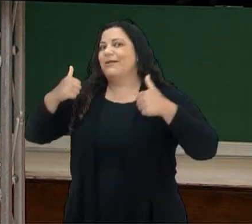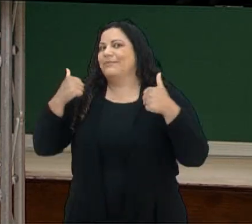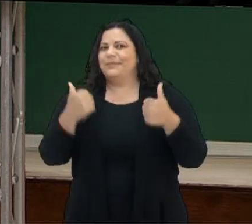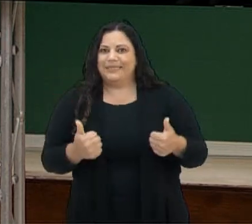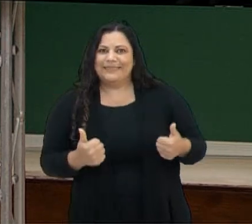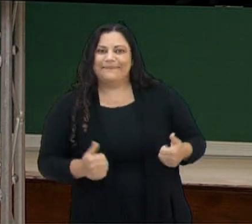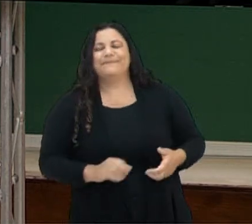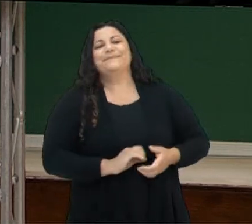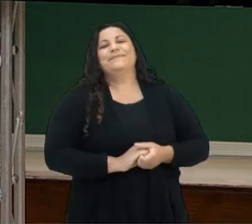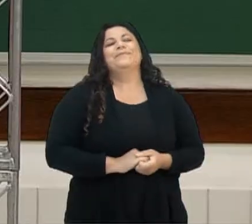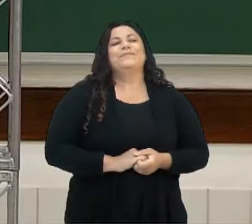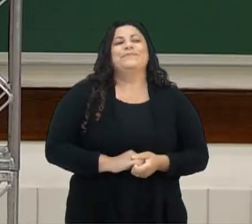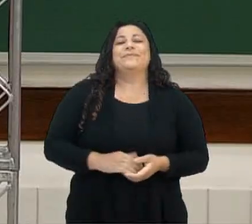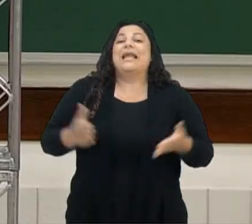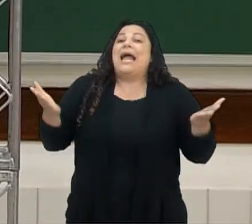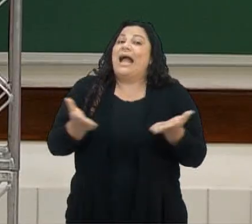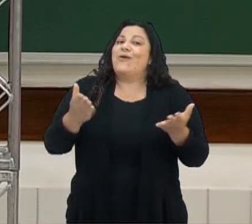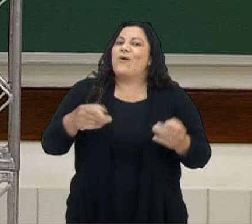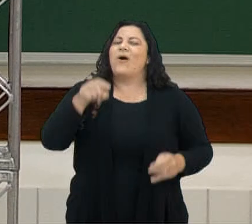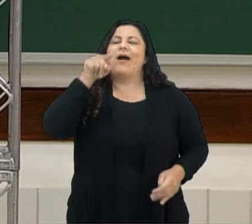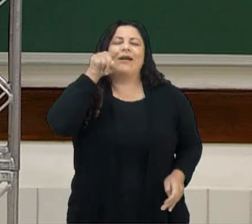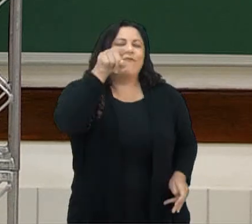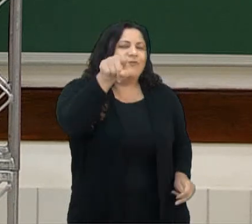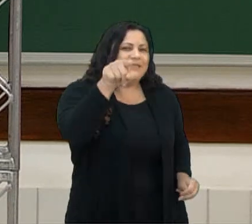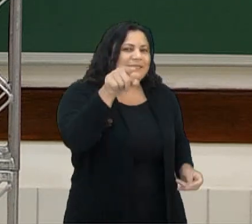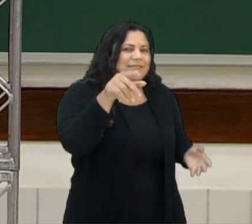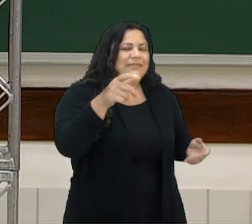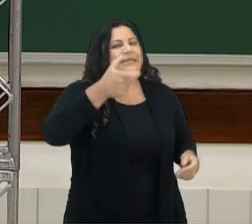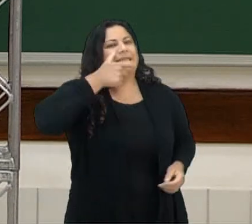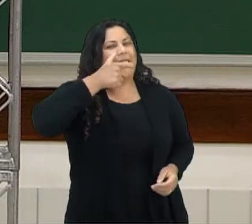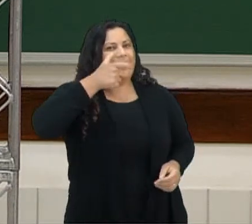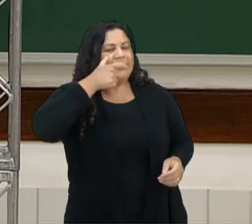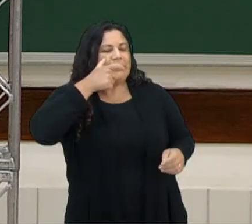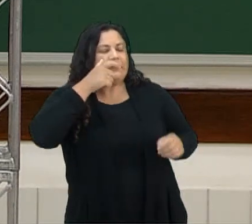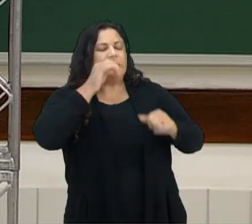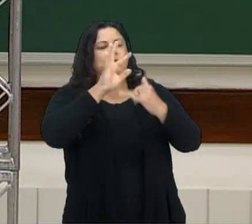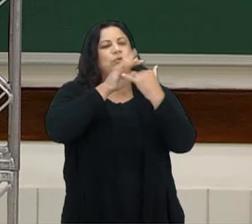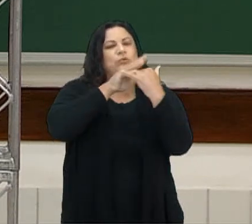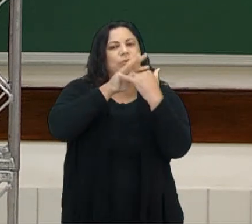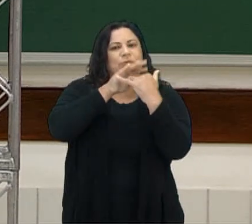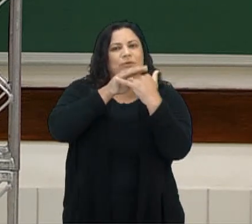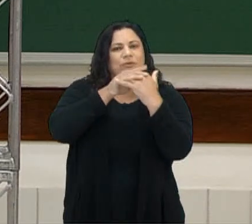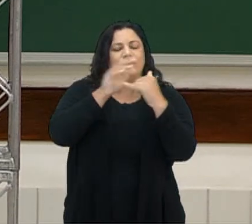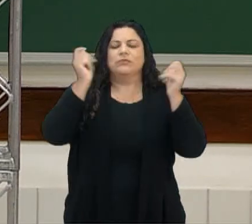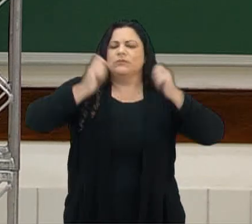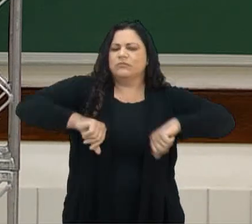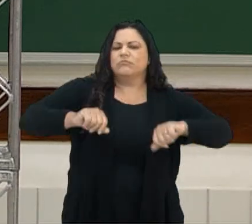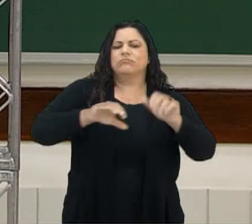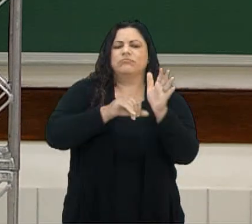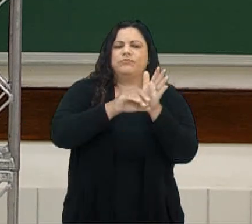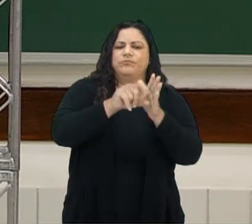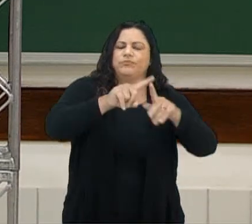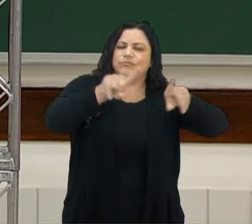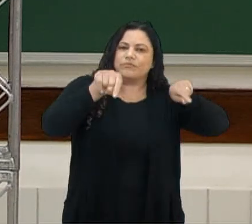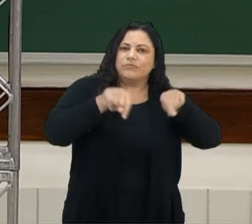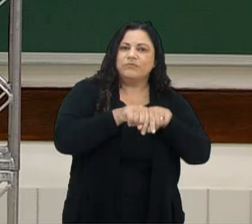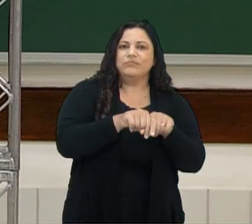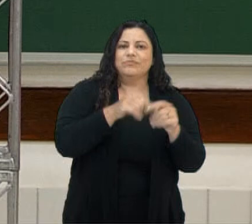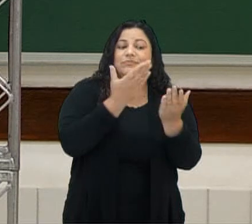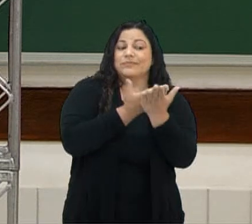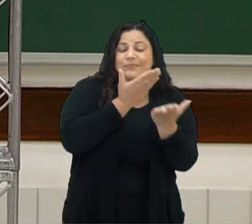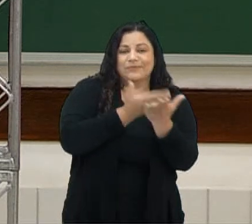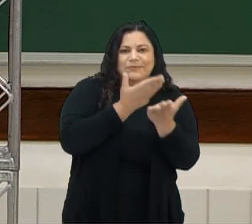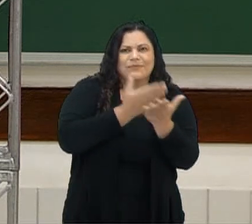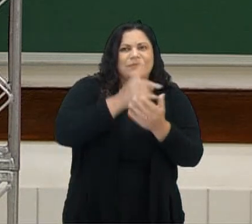já fez, beleza? Já você que está assistindo essa aula pelo YouTube e tem acesso ao Google Classroom, não esqueça de todos os